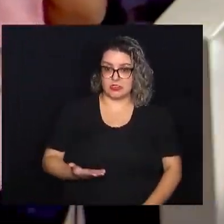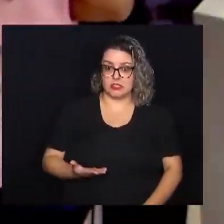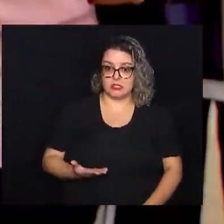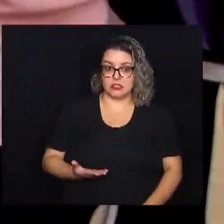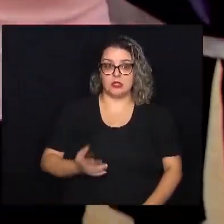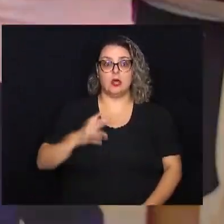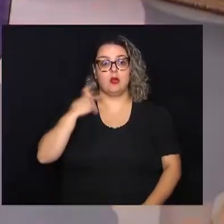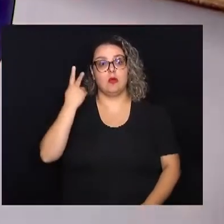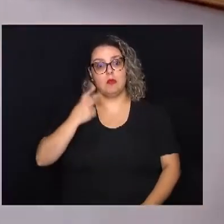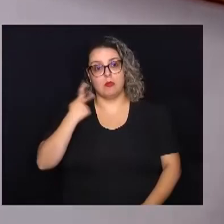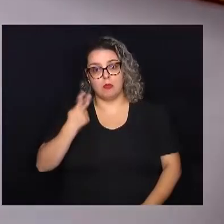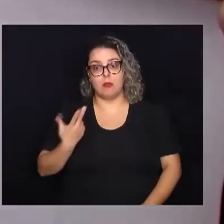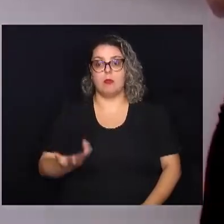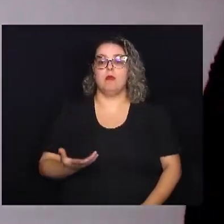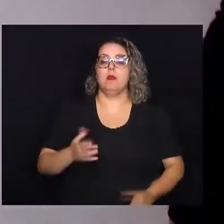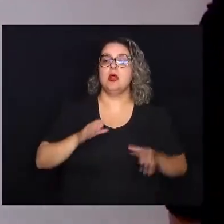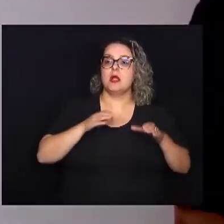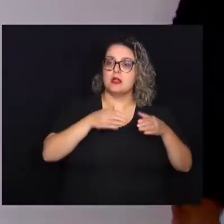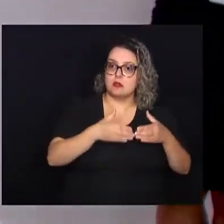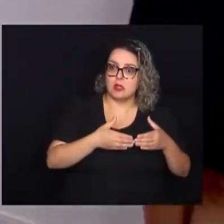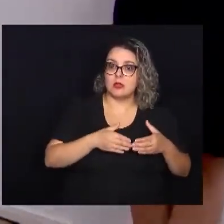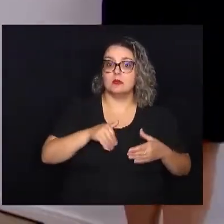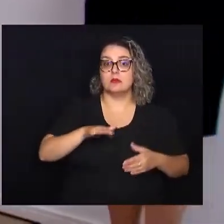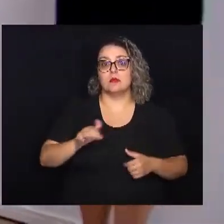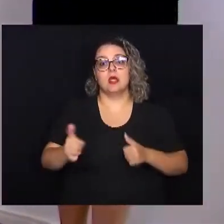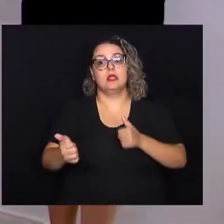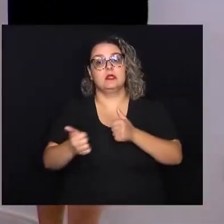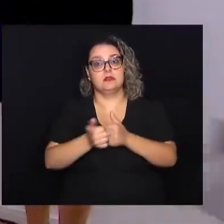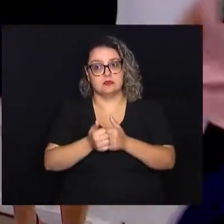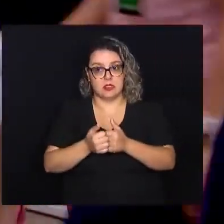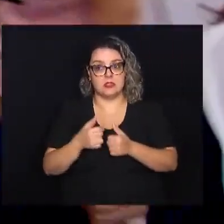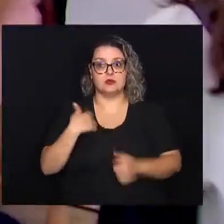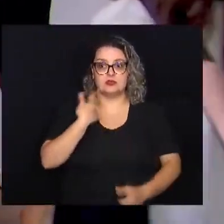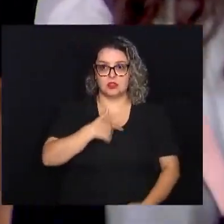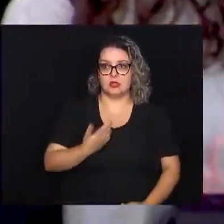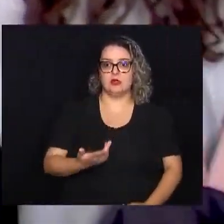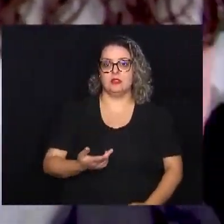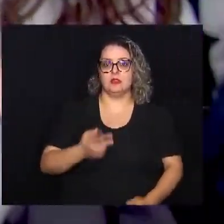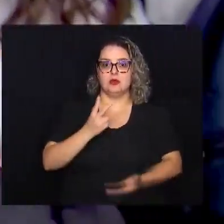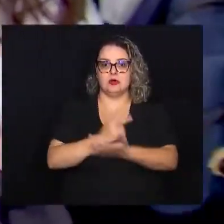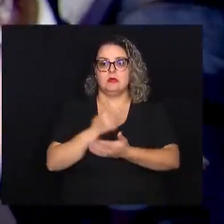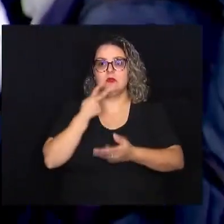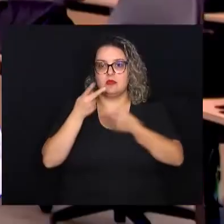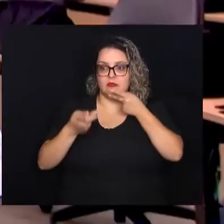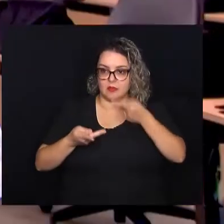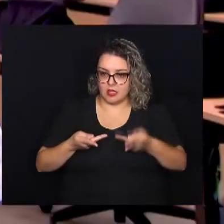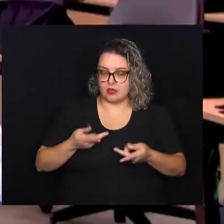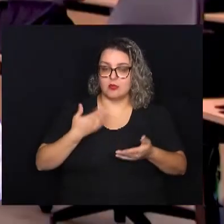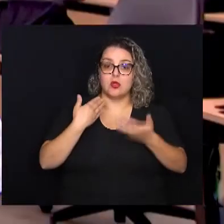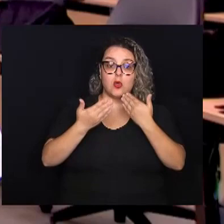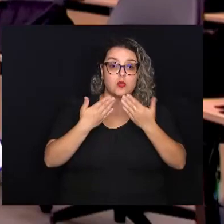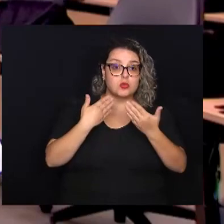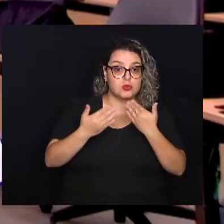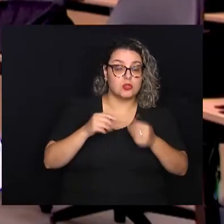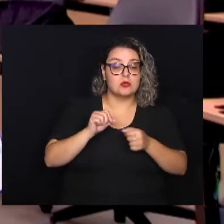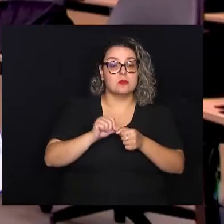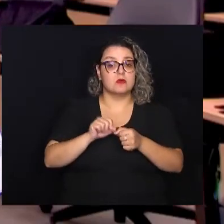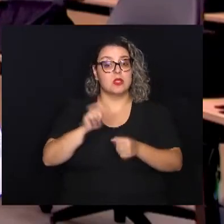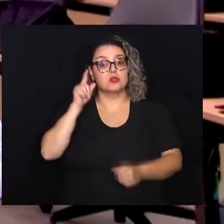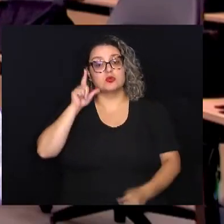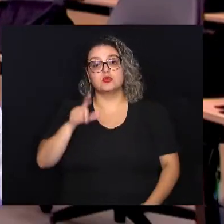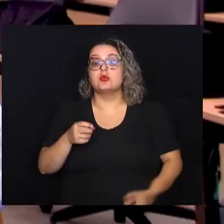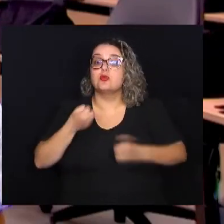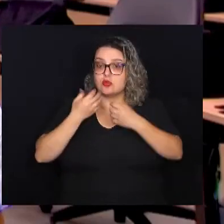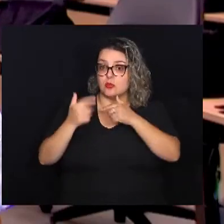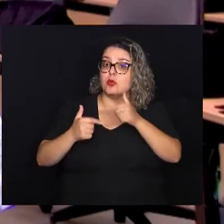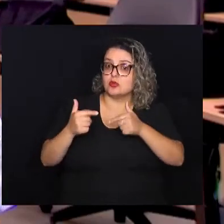Parlamento né e cada vez está mais próximo da gente sempre falo que o diálogo é aquilo que faz a gente conseguir fazer um bom